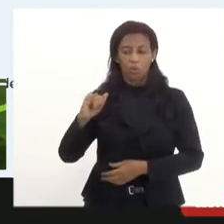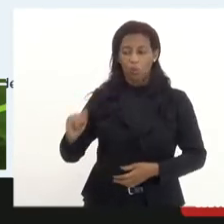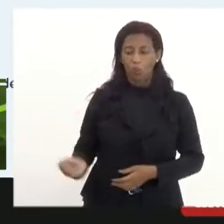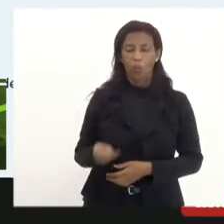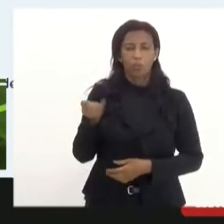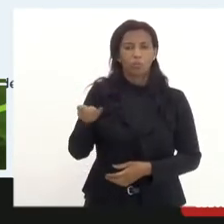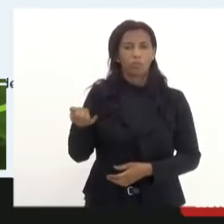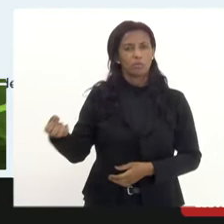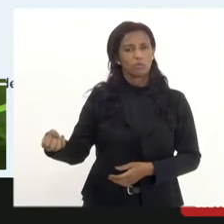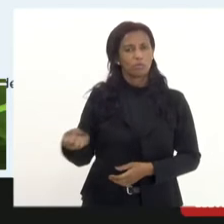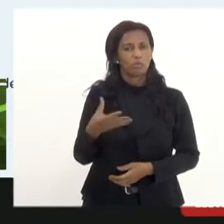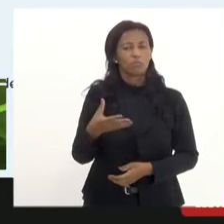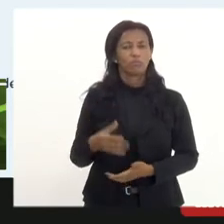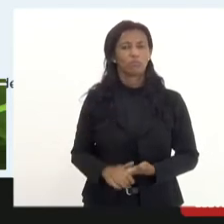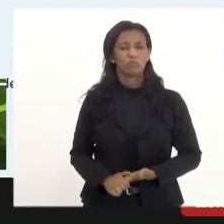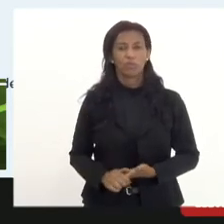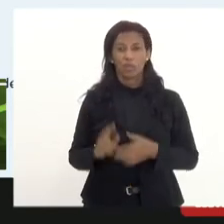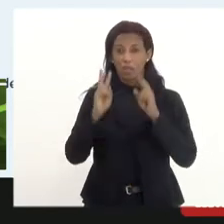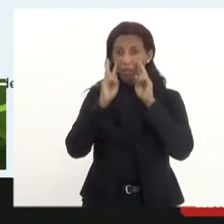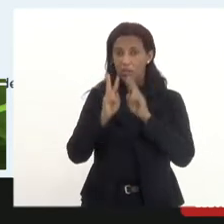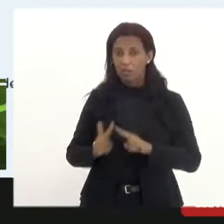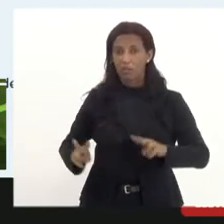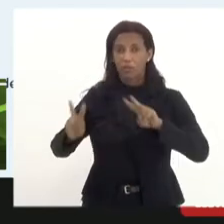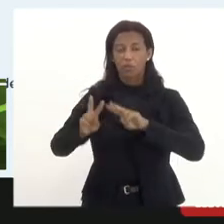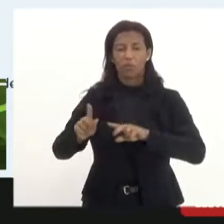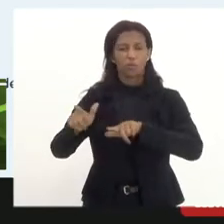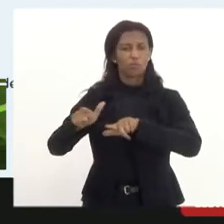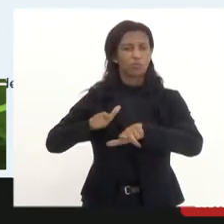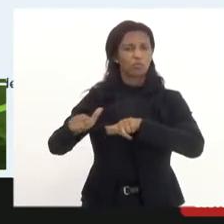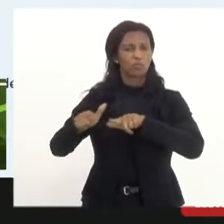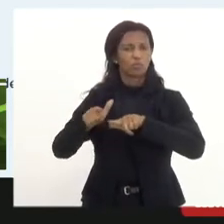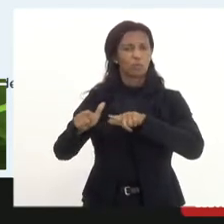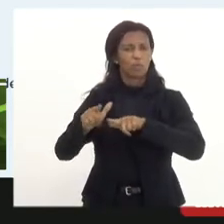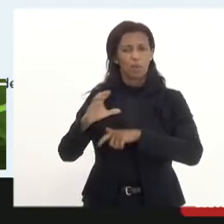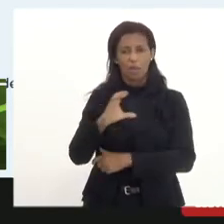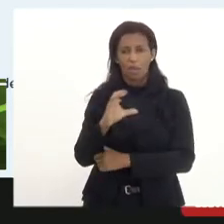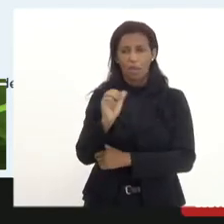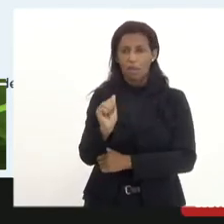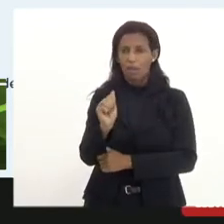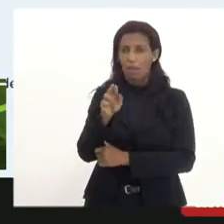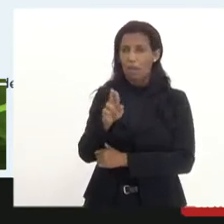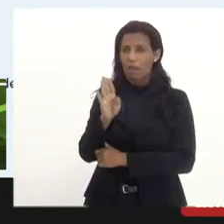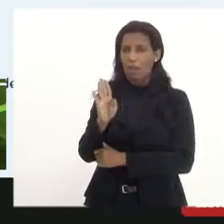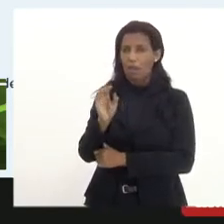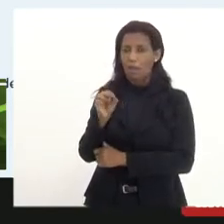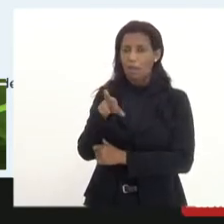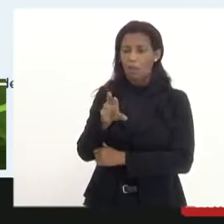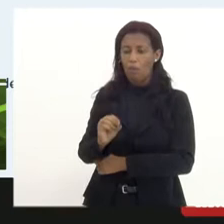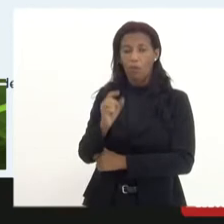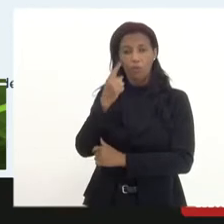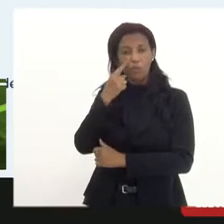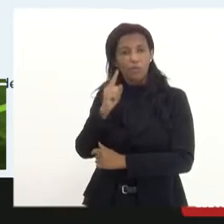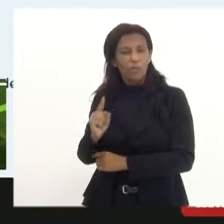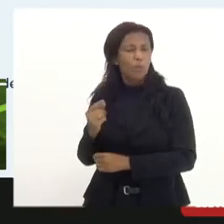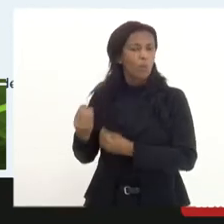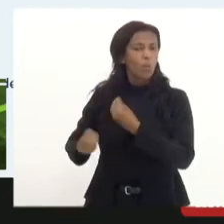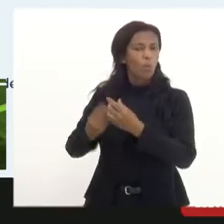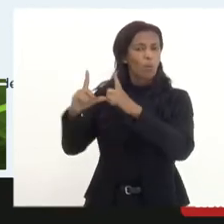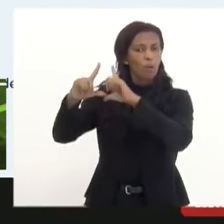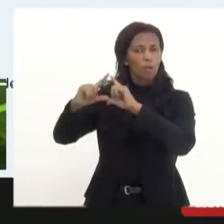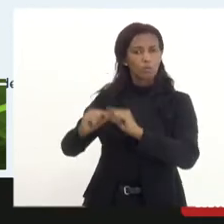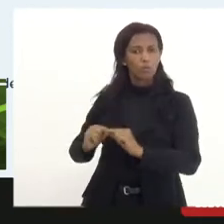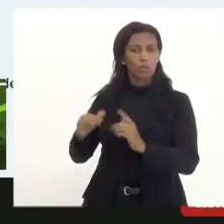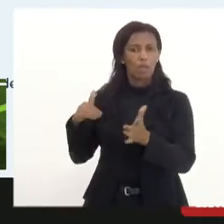oportunidades e ver novos mercados em soluções de baixo carbono. E aí a ambição é reduzir